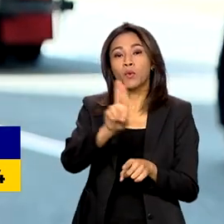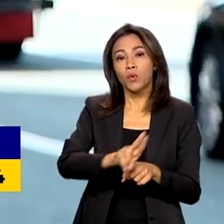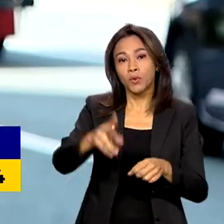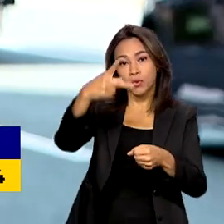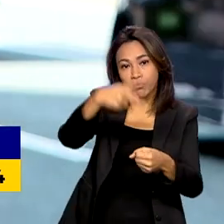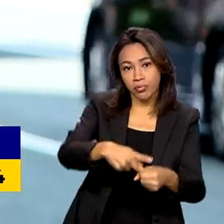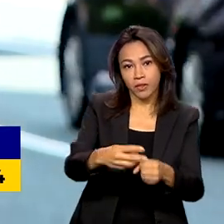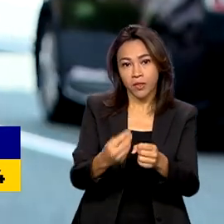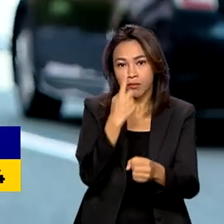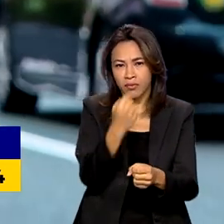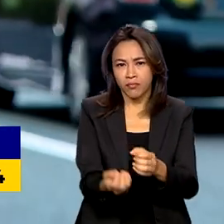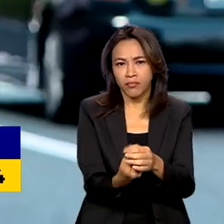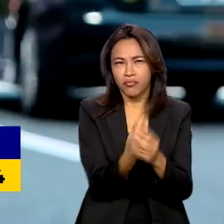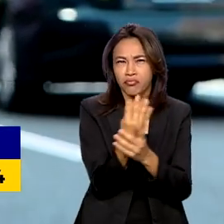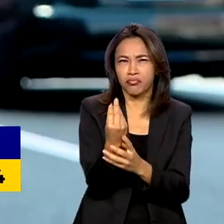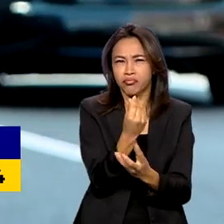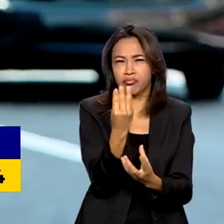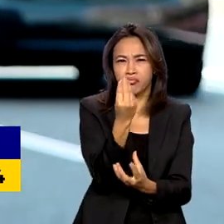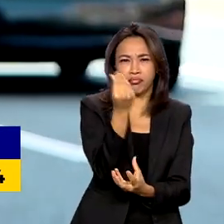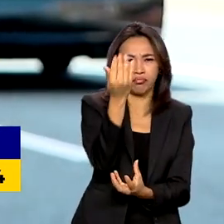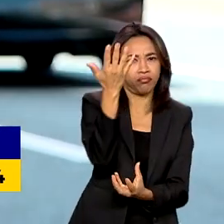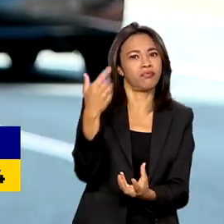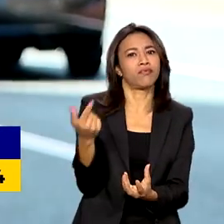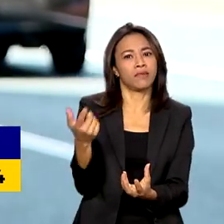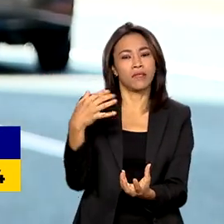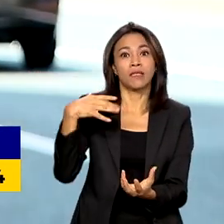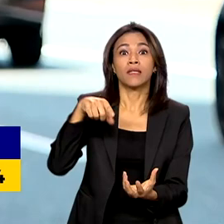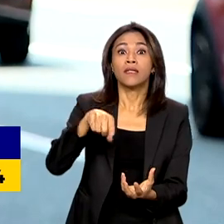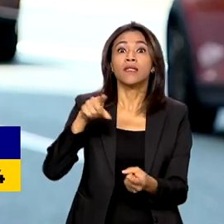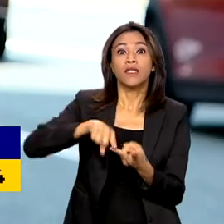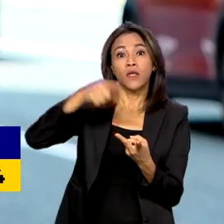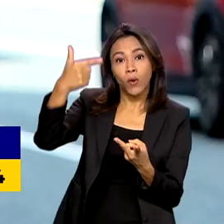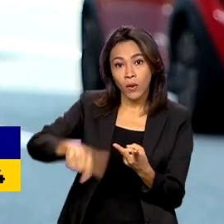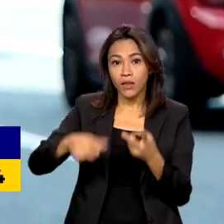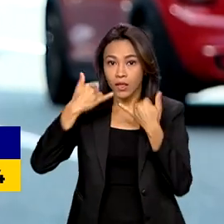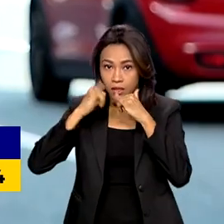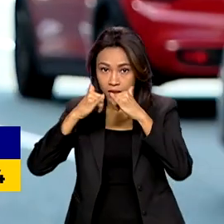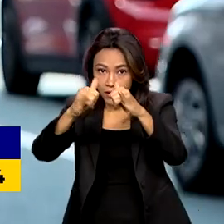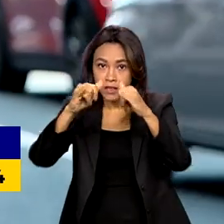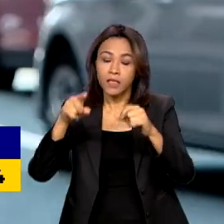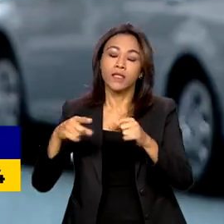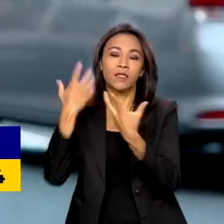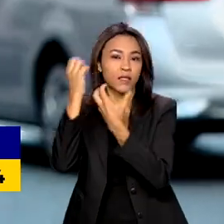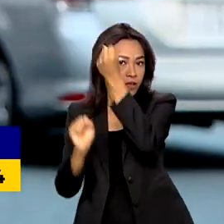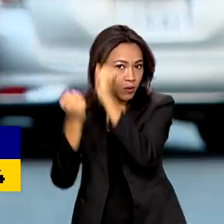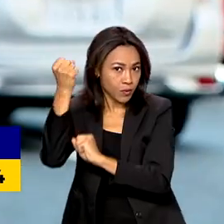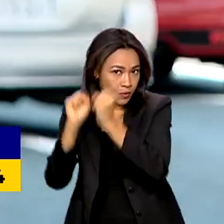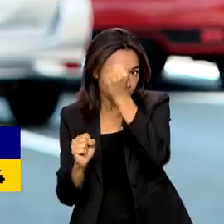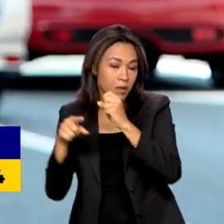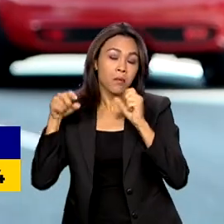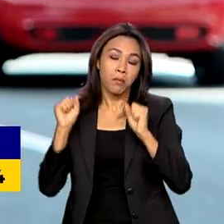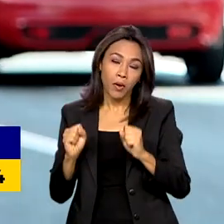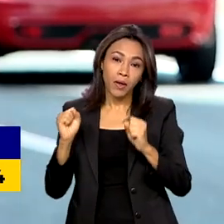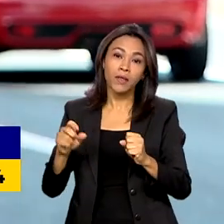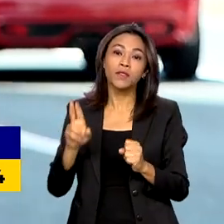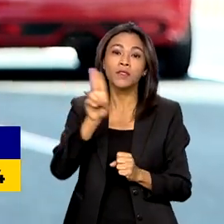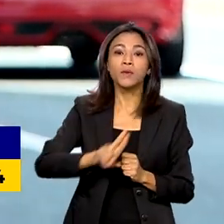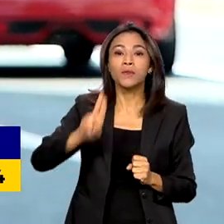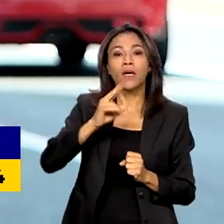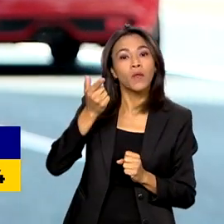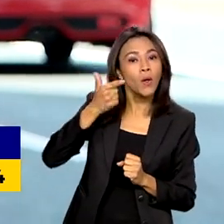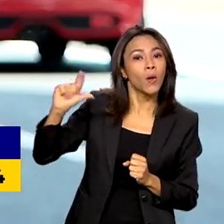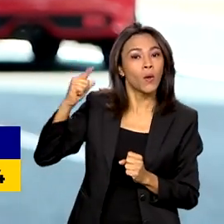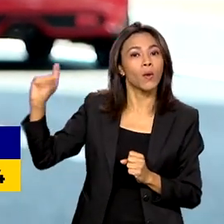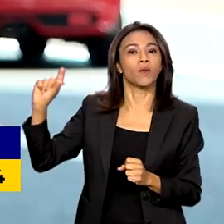mais poluentes e não renováveis. A energia que alimenta as casas e indústrias também pode ser limpa.